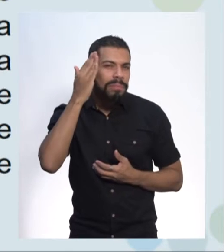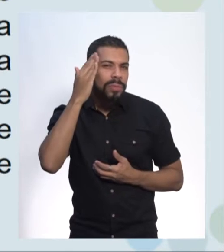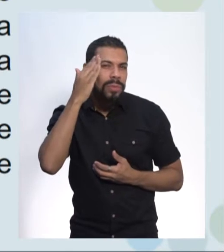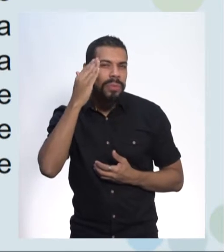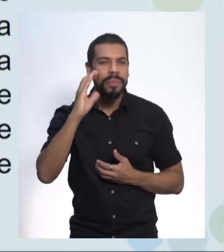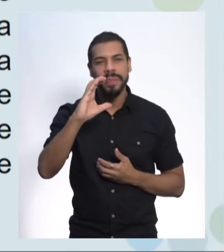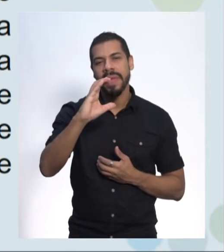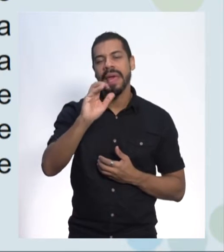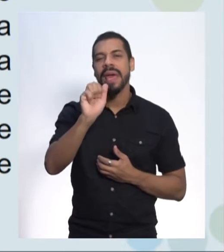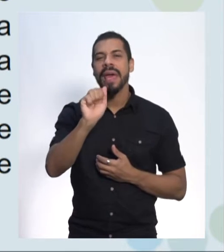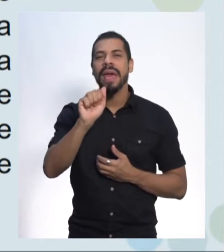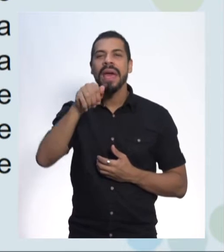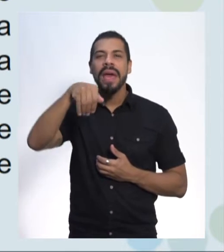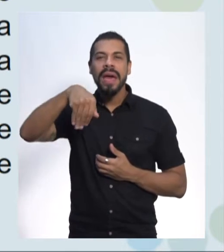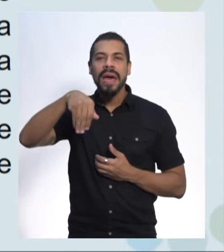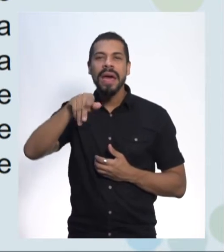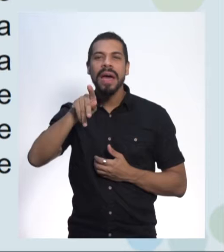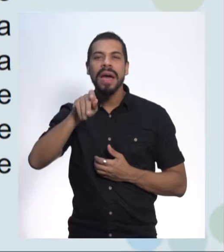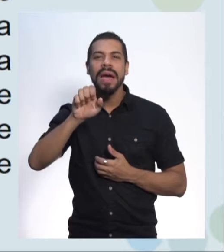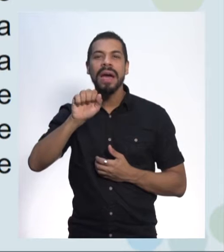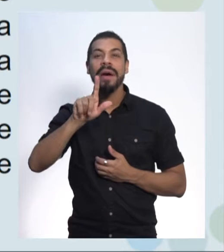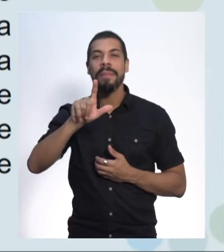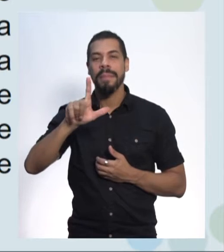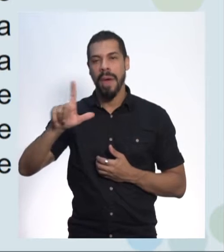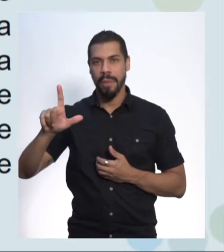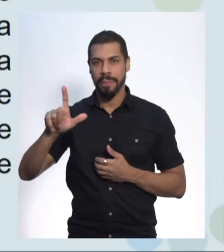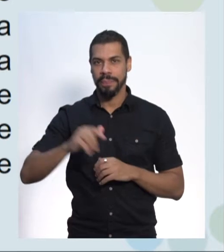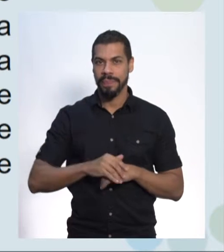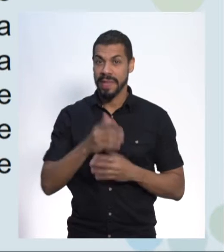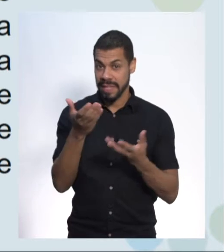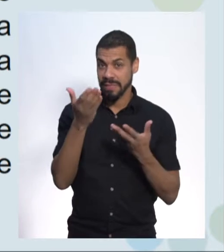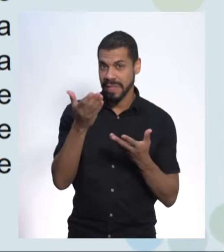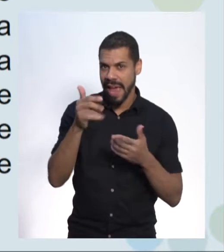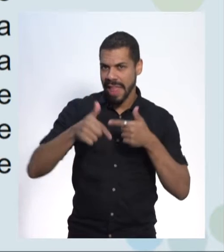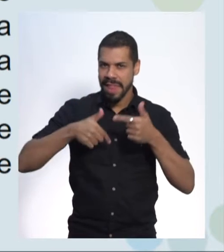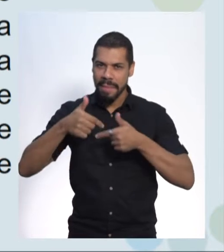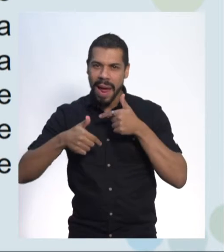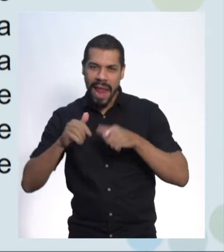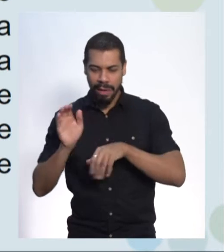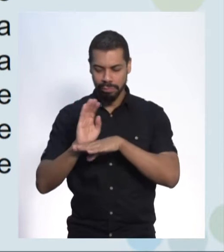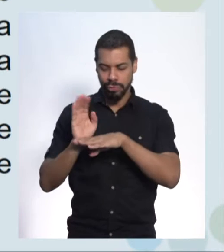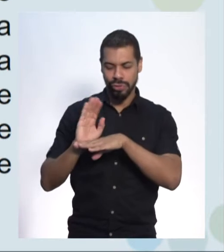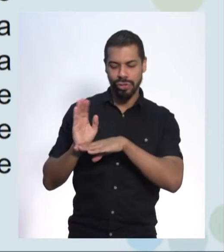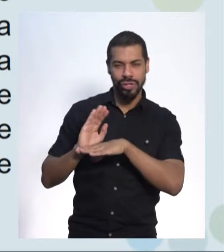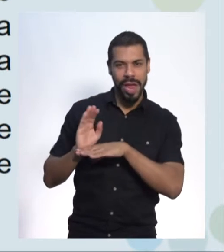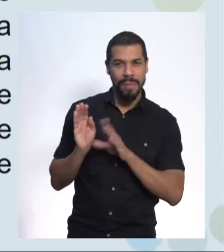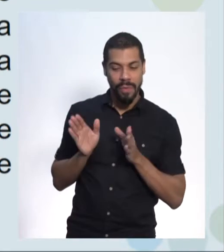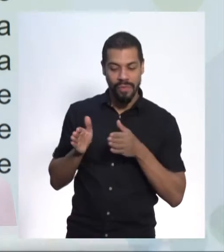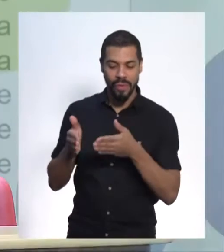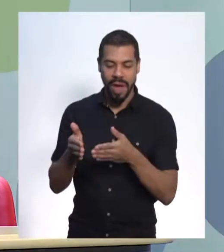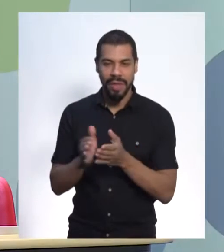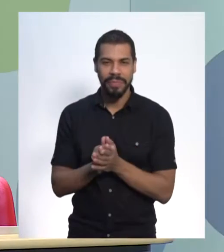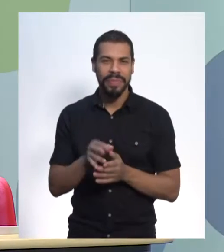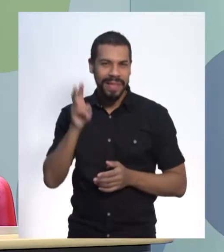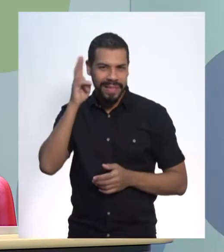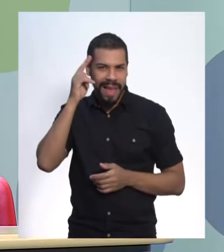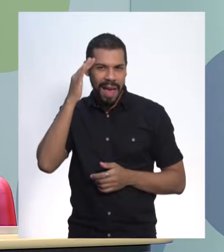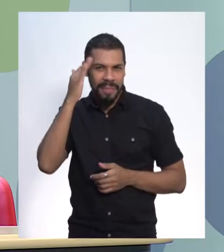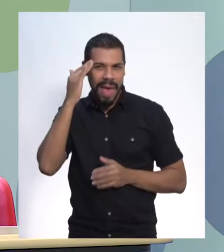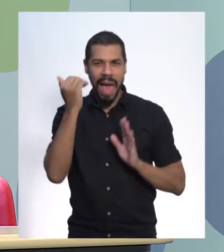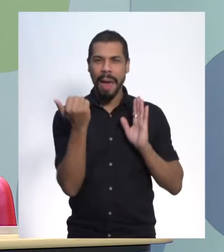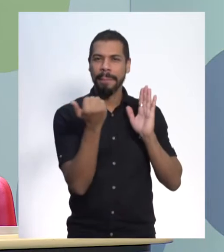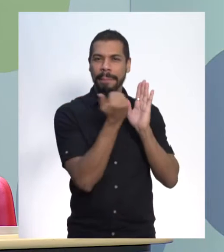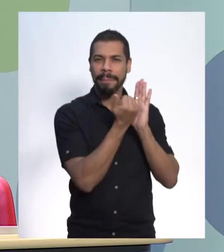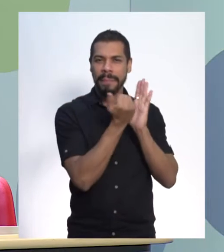com cinema. Na verdade, é uma indicação de leitura. Quem vai trabalhar com cinema, trabalhar com herói, inclusive a Disney, ela utiliza essa